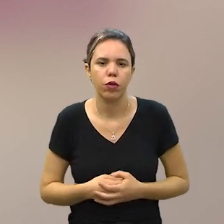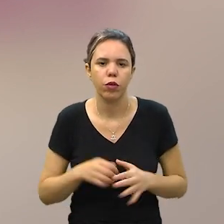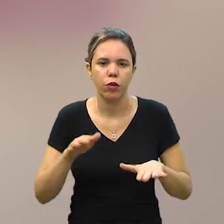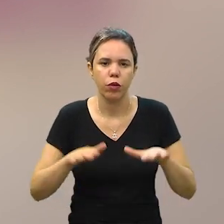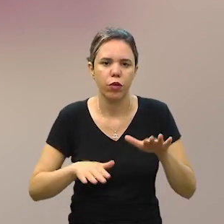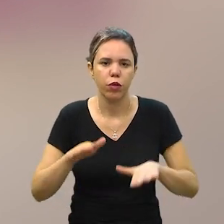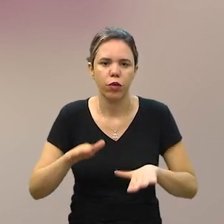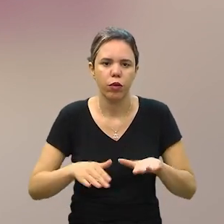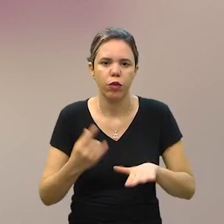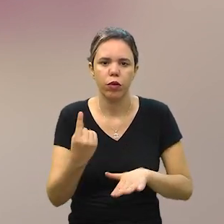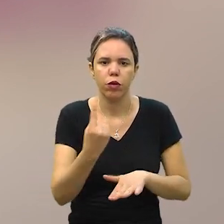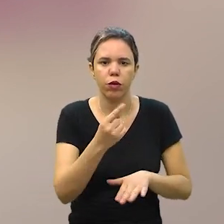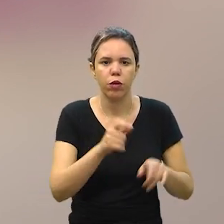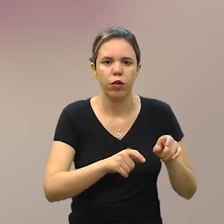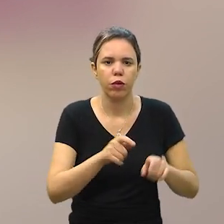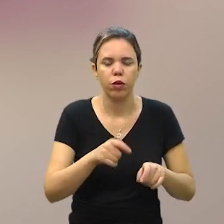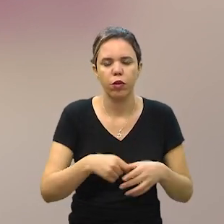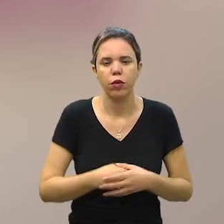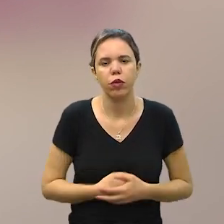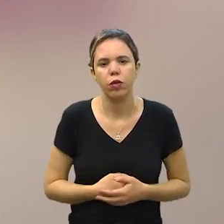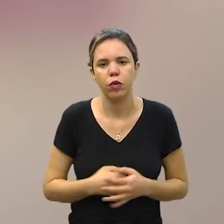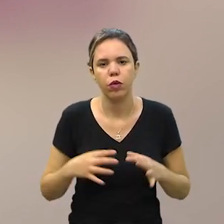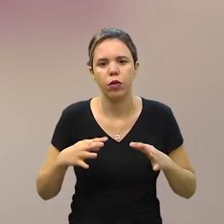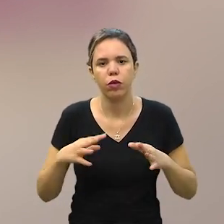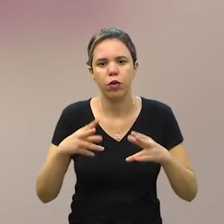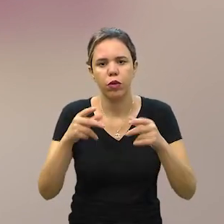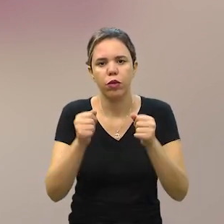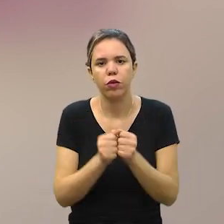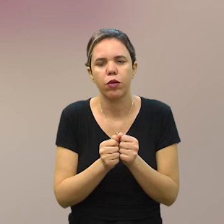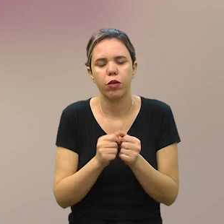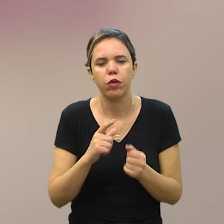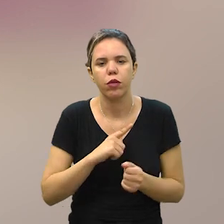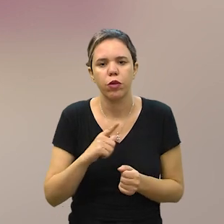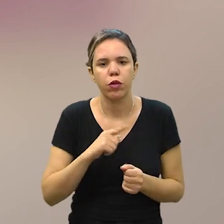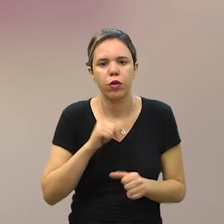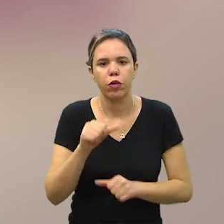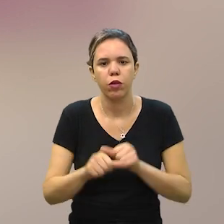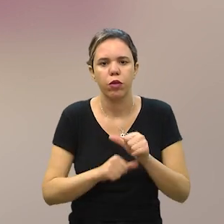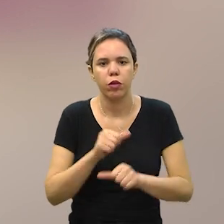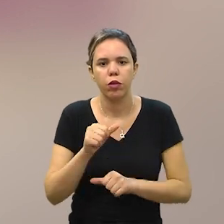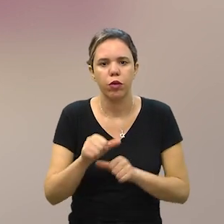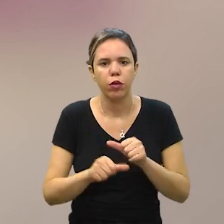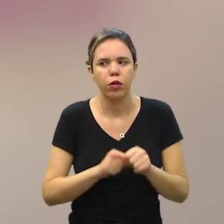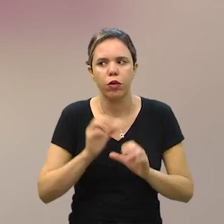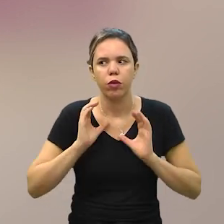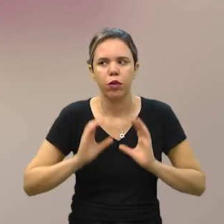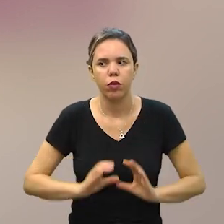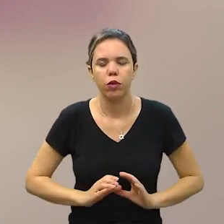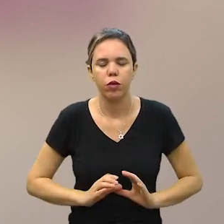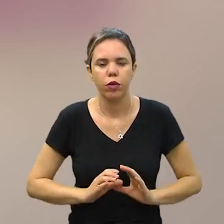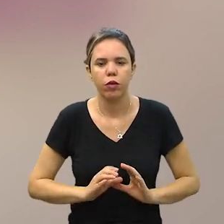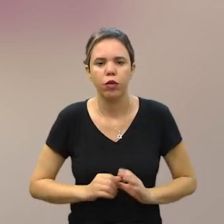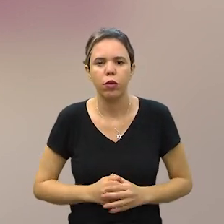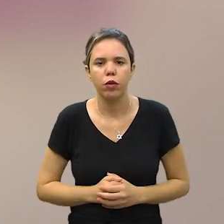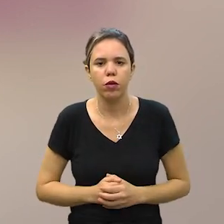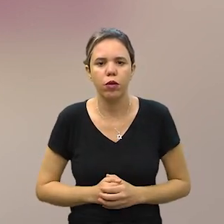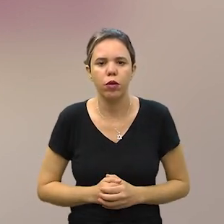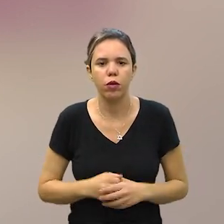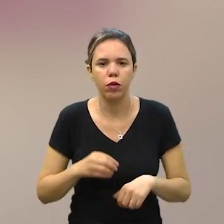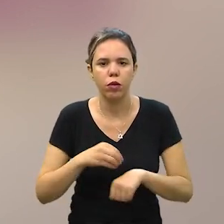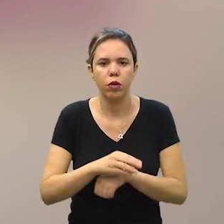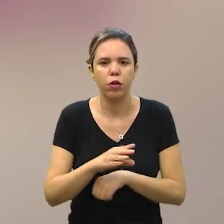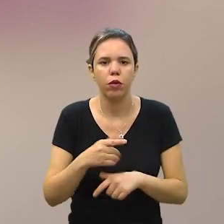Isso vai depender muito de cada pessoa. Então, tudo que houver de mudança pode alterar o comportamento